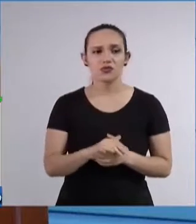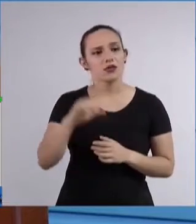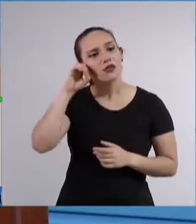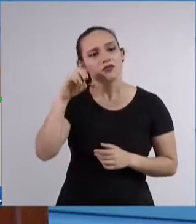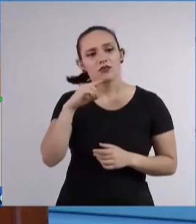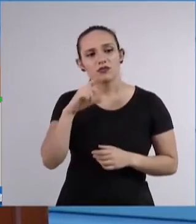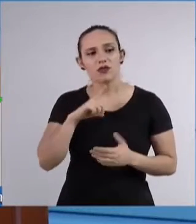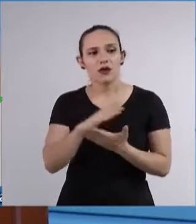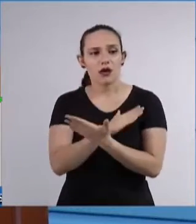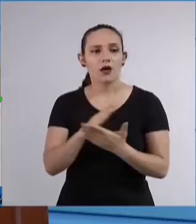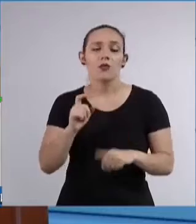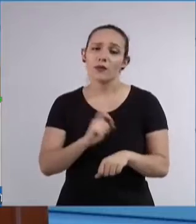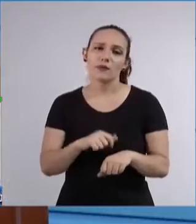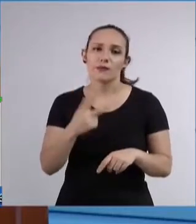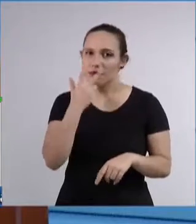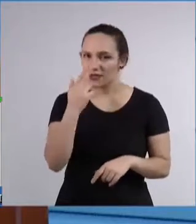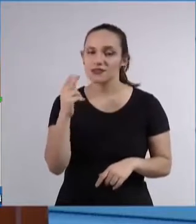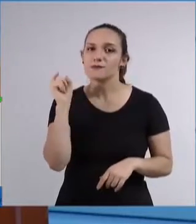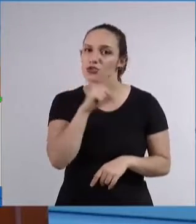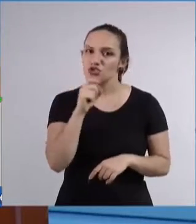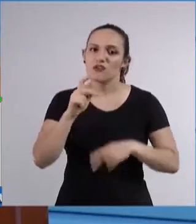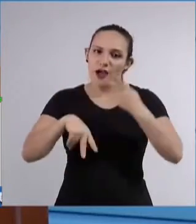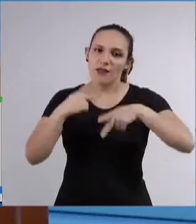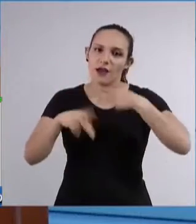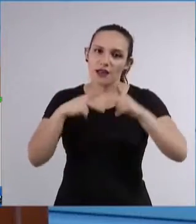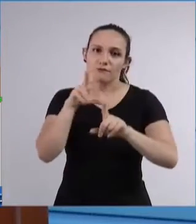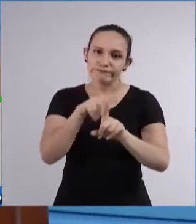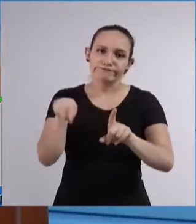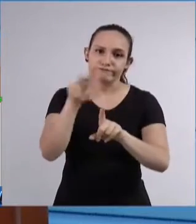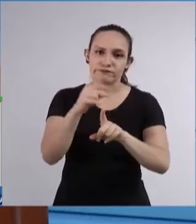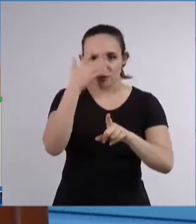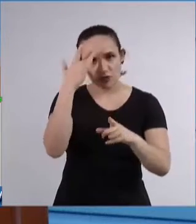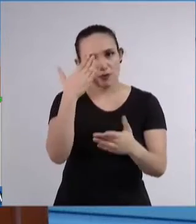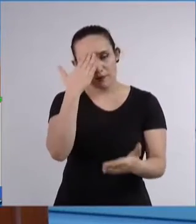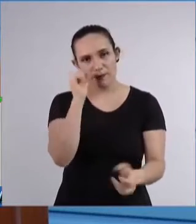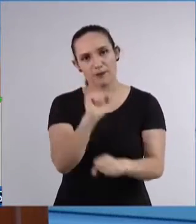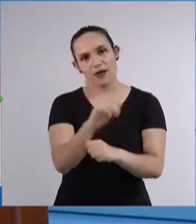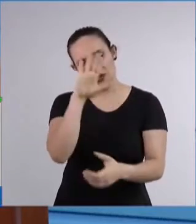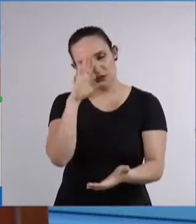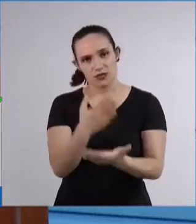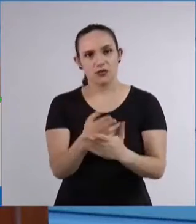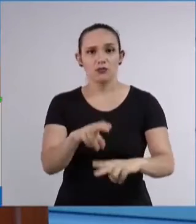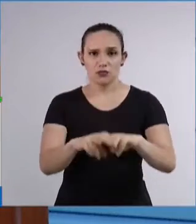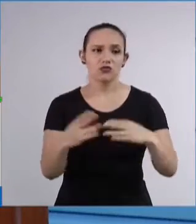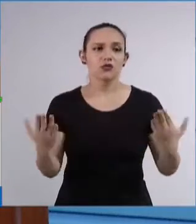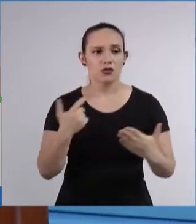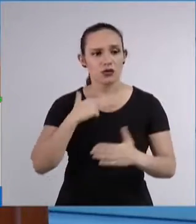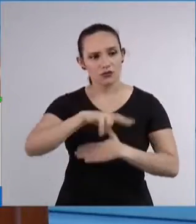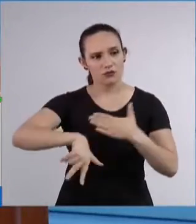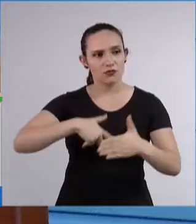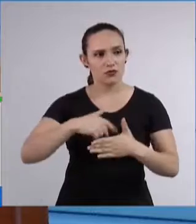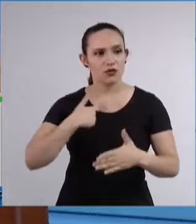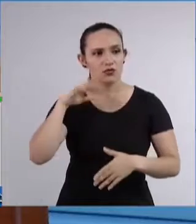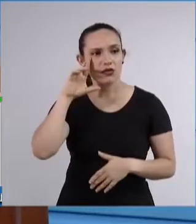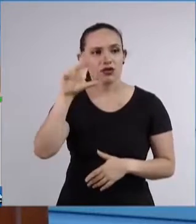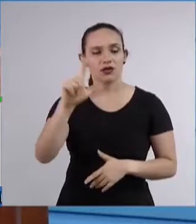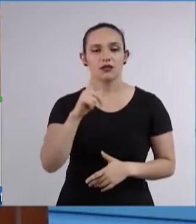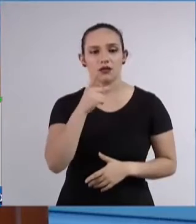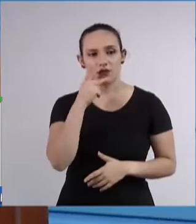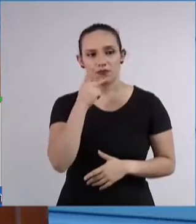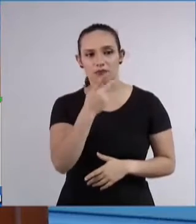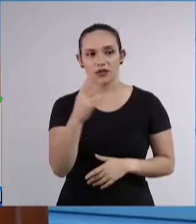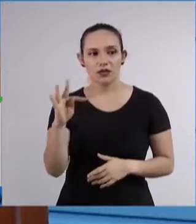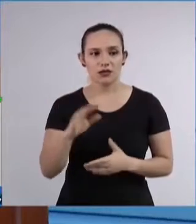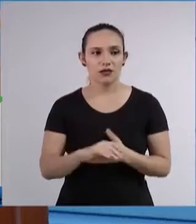em determinado momento a mentira impera, tá certo? Então, é com essa concepção que eu venho aqui dizer, como líder do PT,